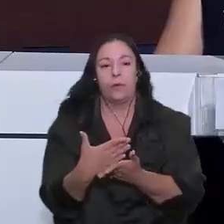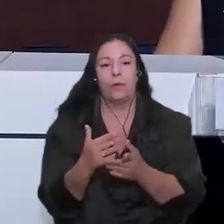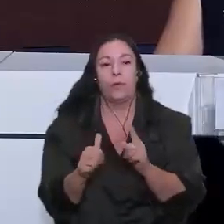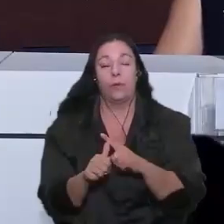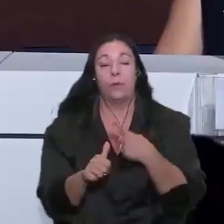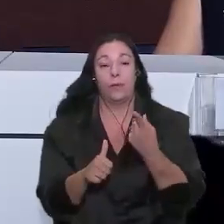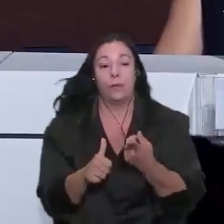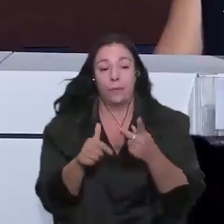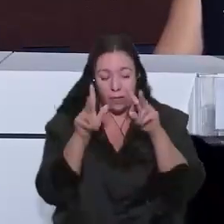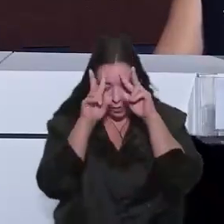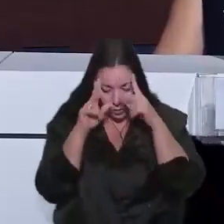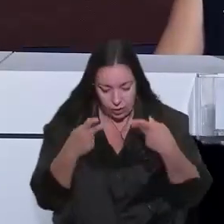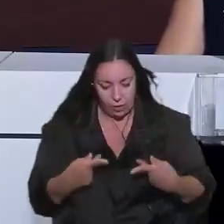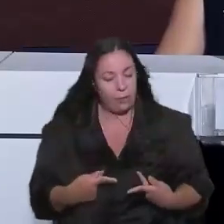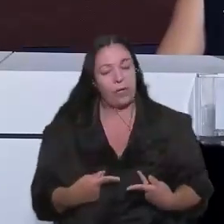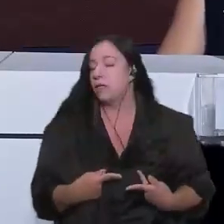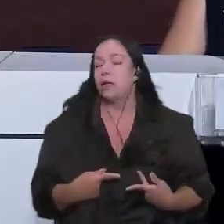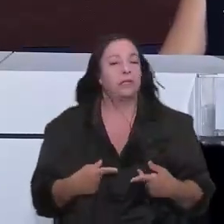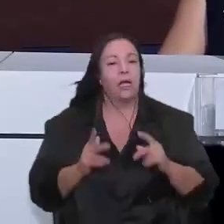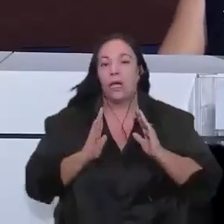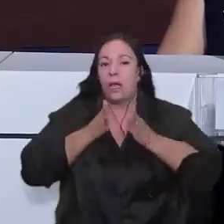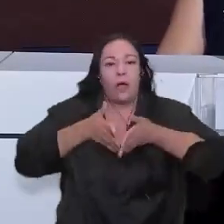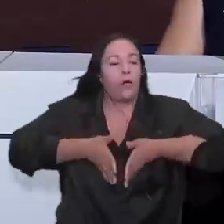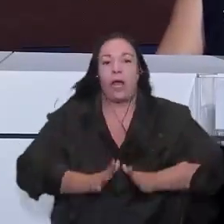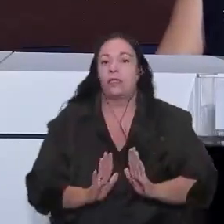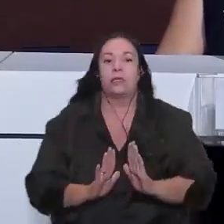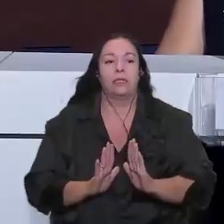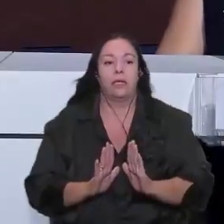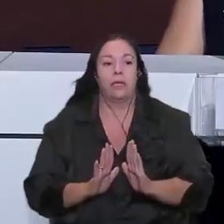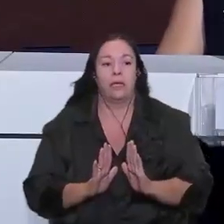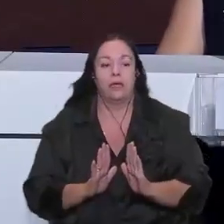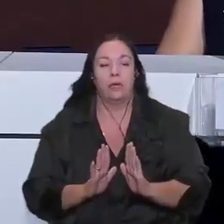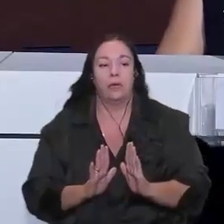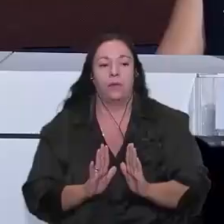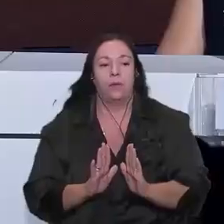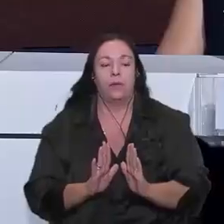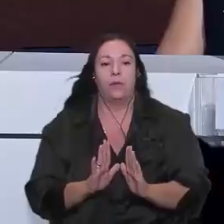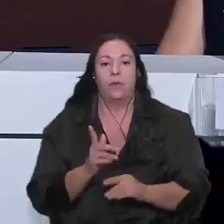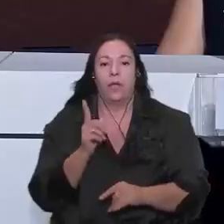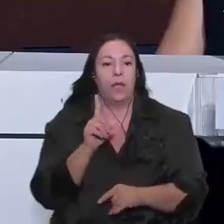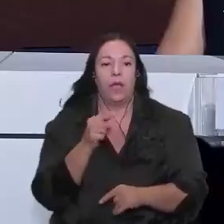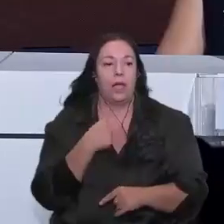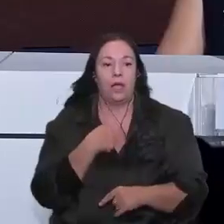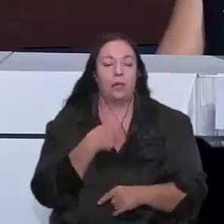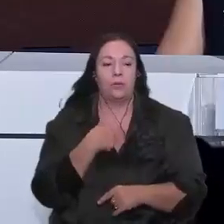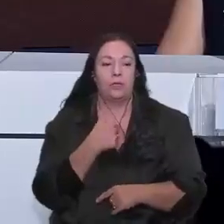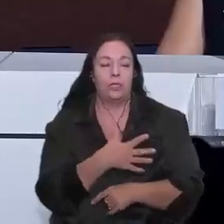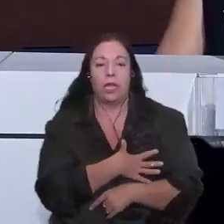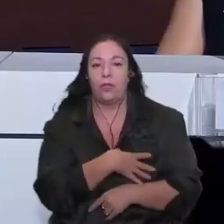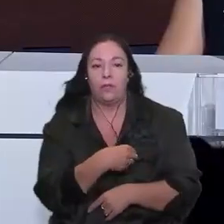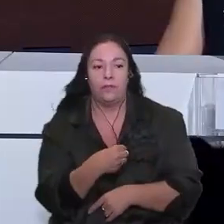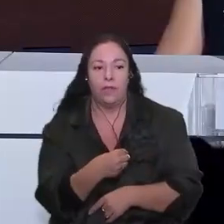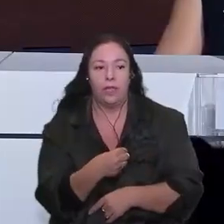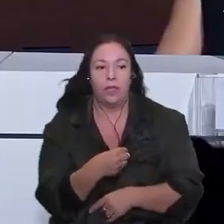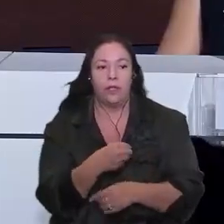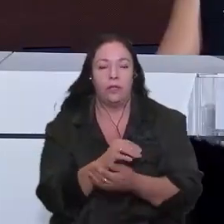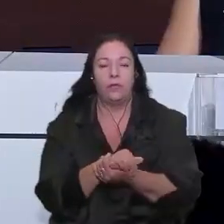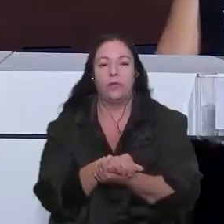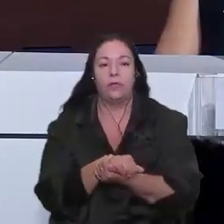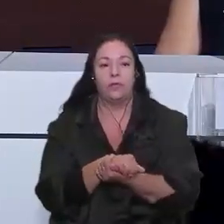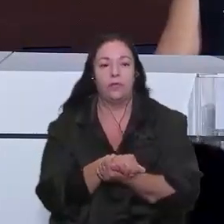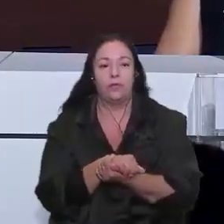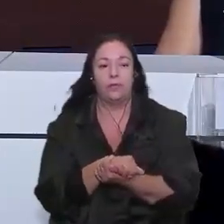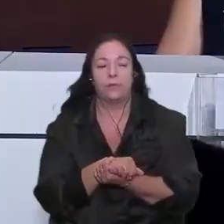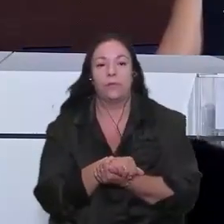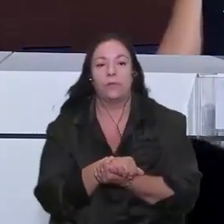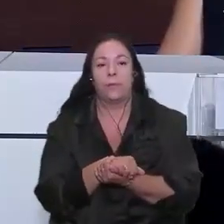ser humano ainda não nasceu, o que significa que os vossos queridos filhos, eu não tenho filhos, por isso posso dizer mal das crianças,